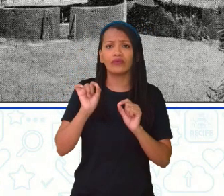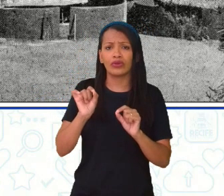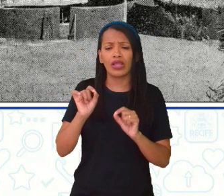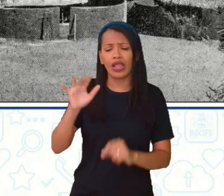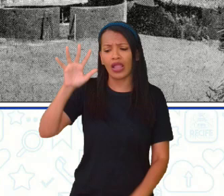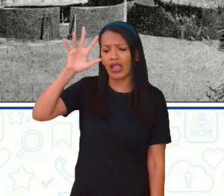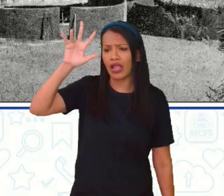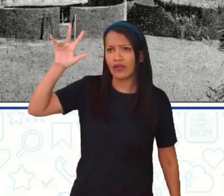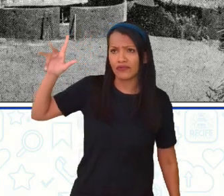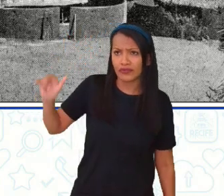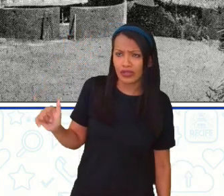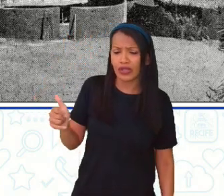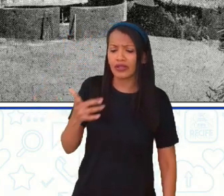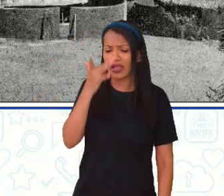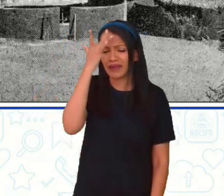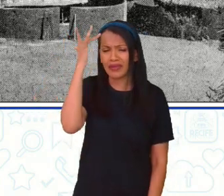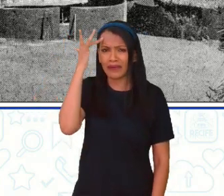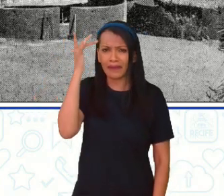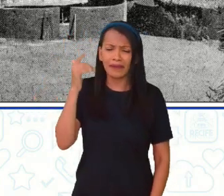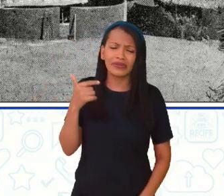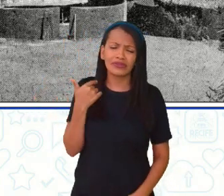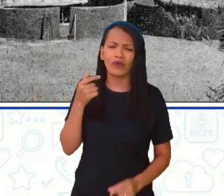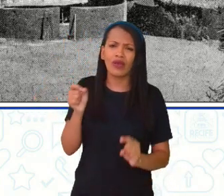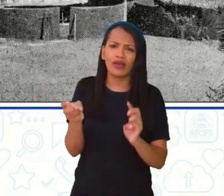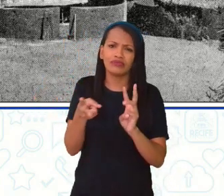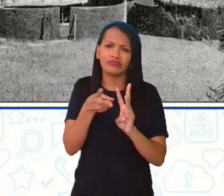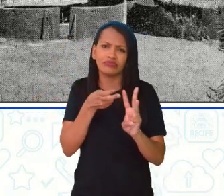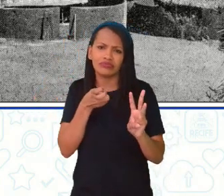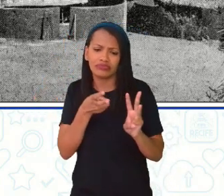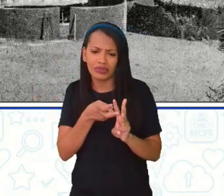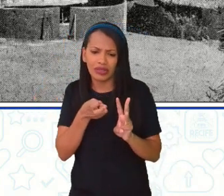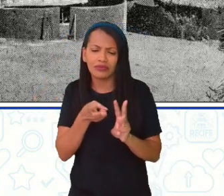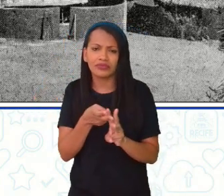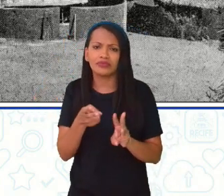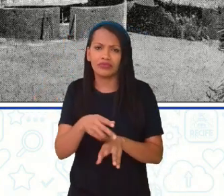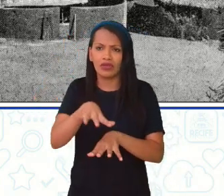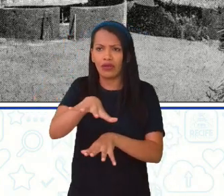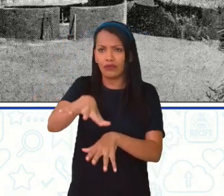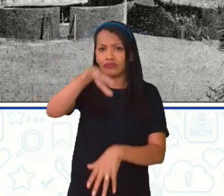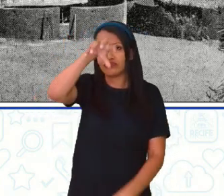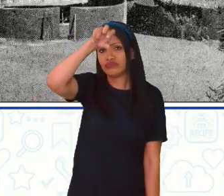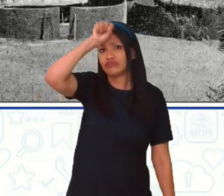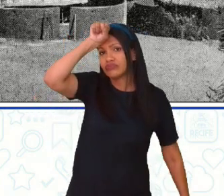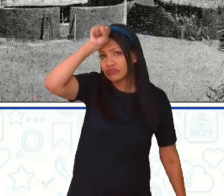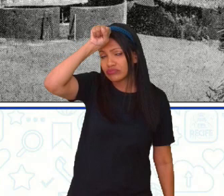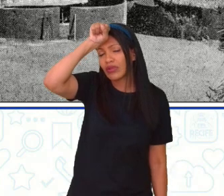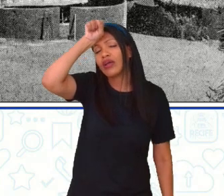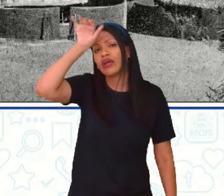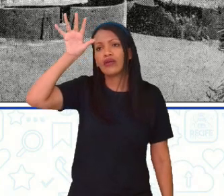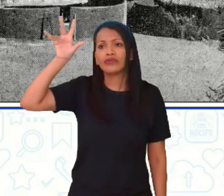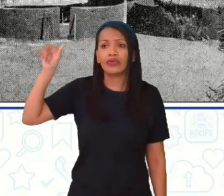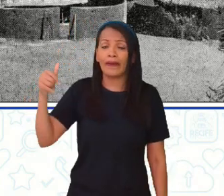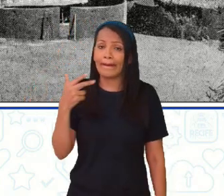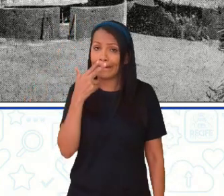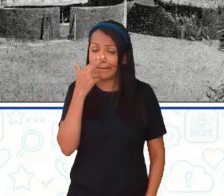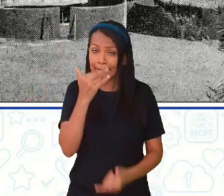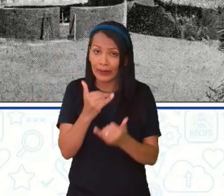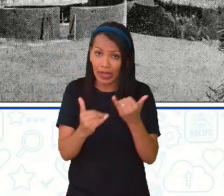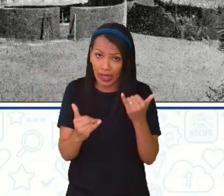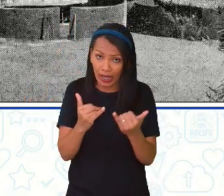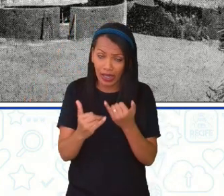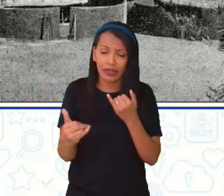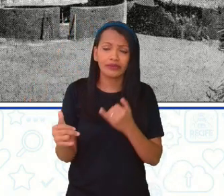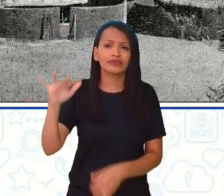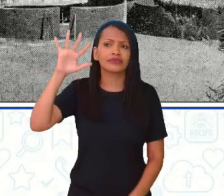um guerreiro africano, trago aí um indígena, né, que também se parece com um africano, uma